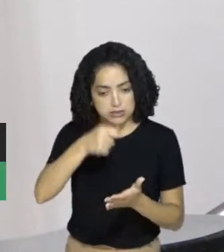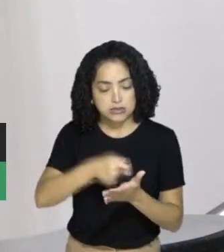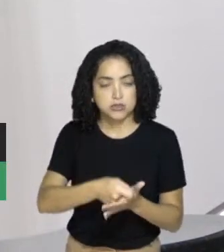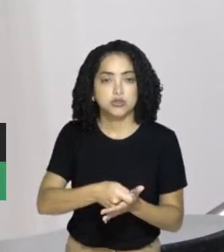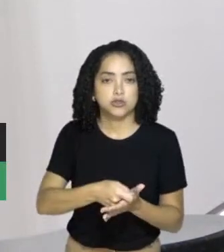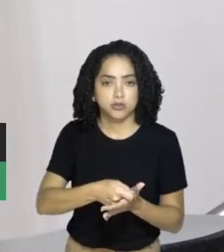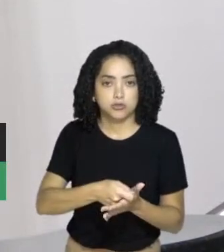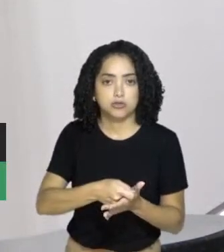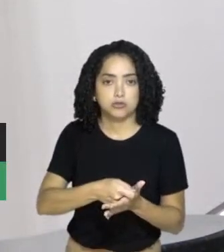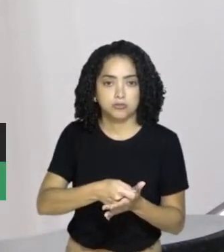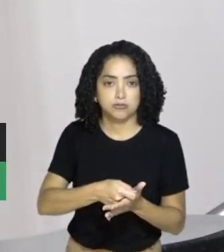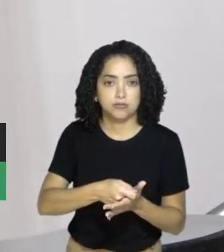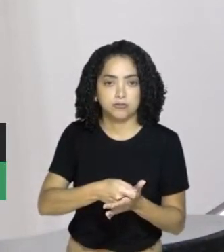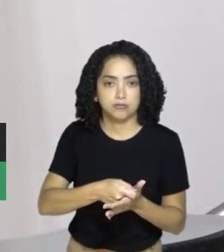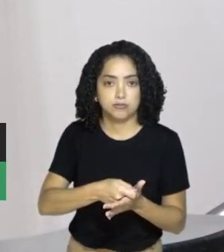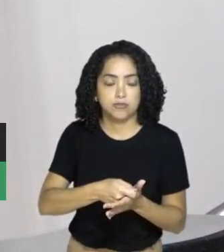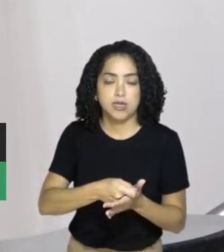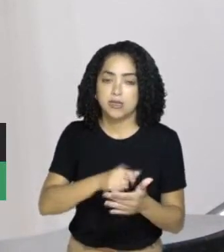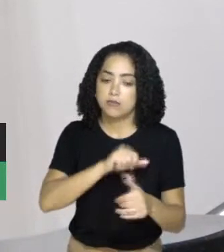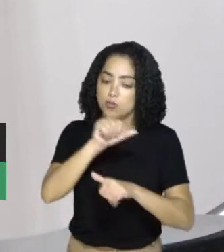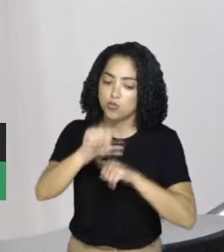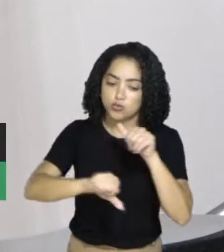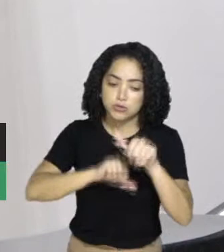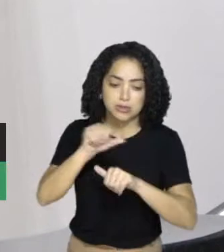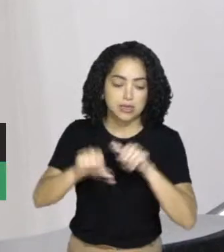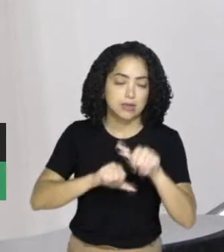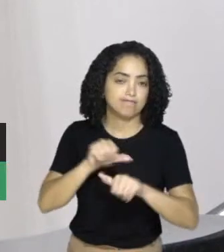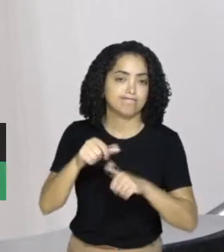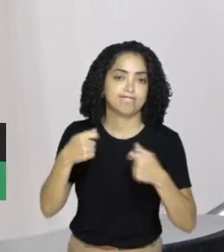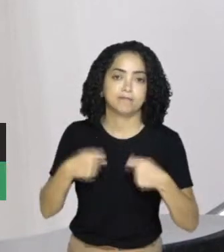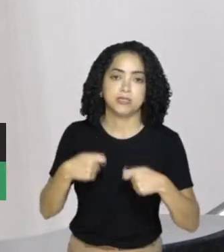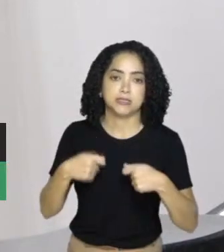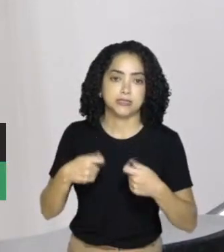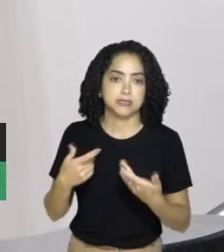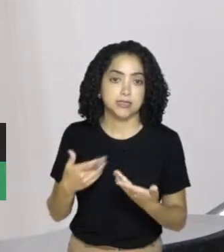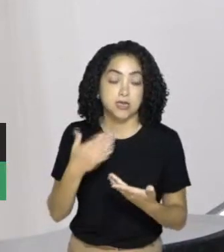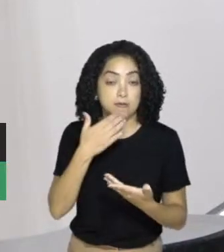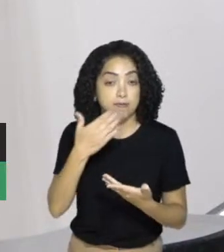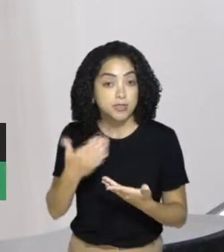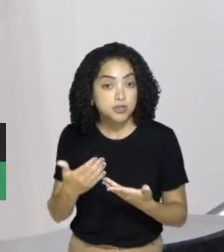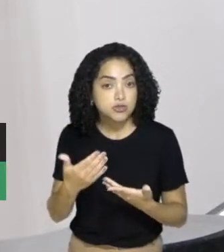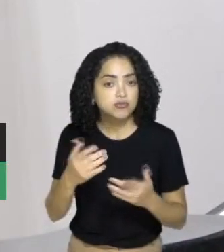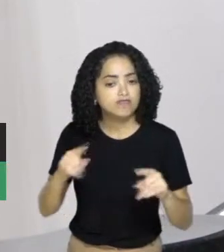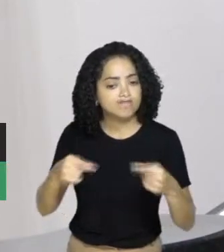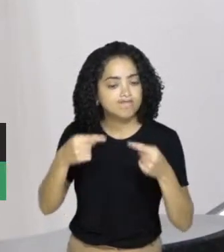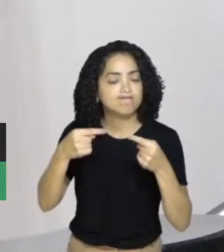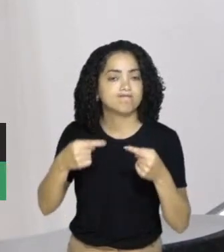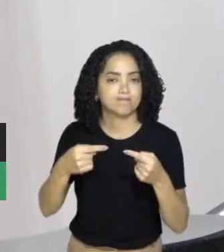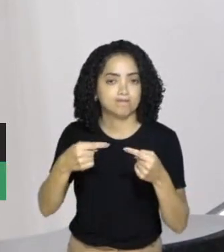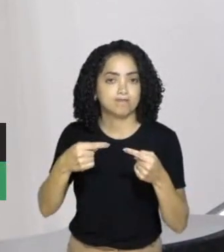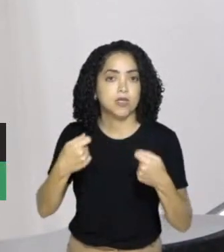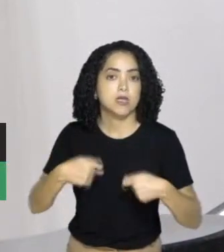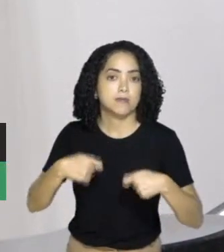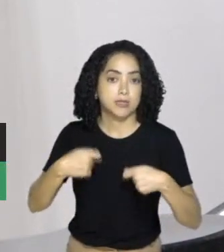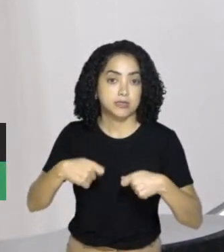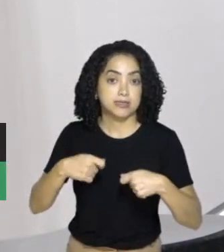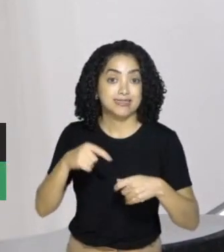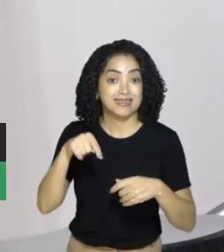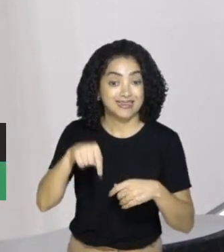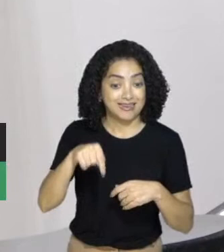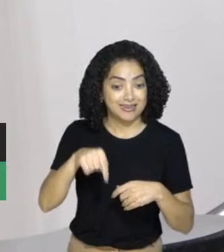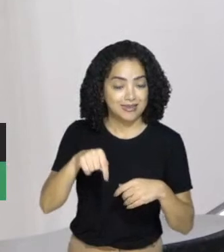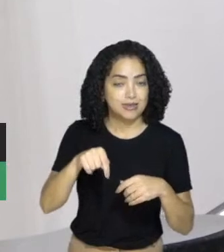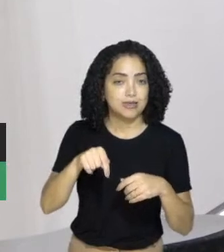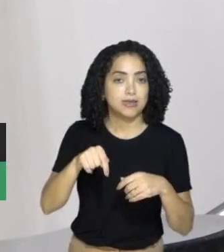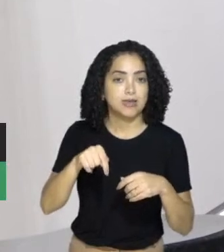que reverter esta situação. E mais, quero fazer um pedido, um desafio, que esta casa possa